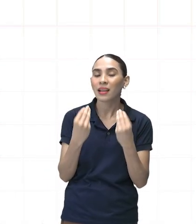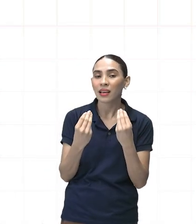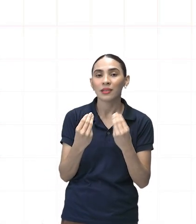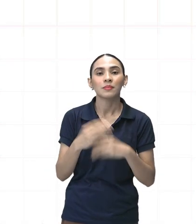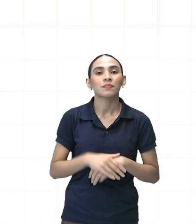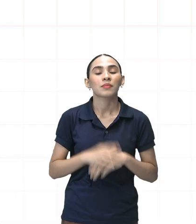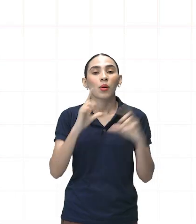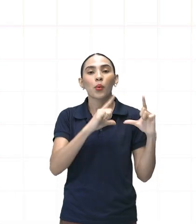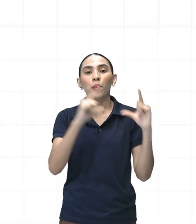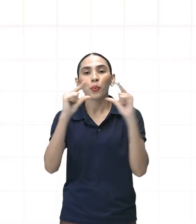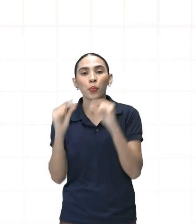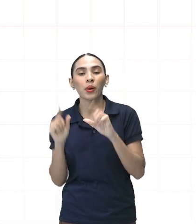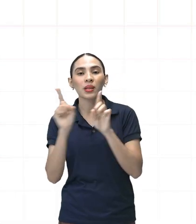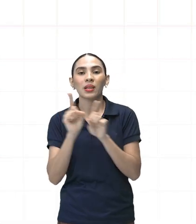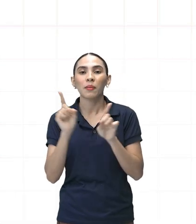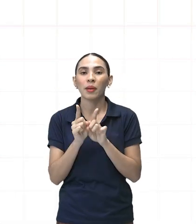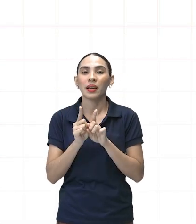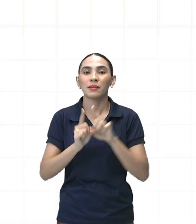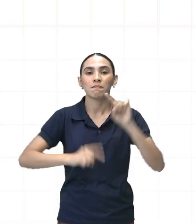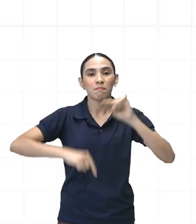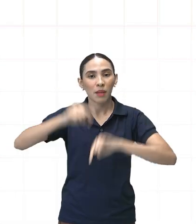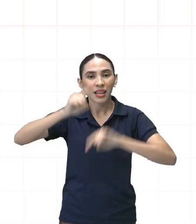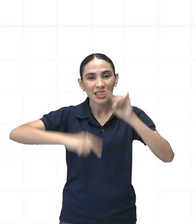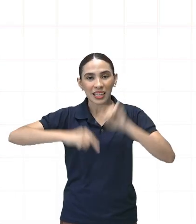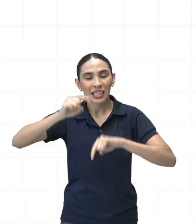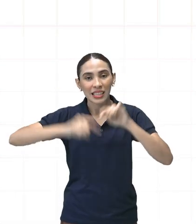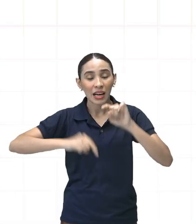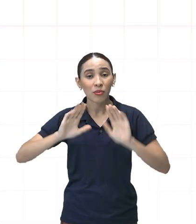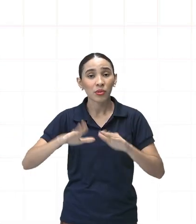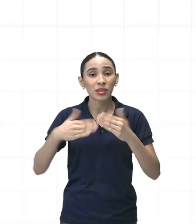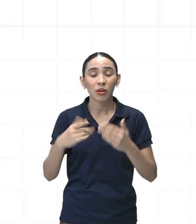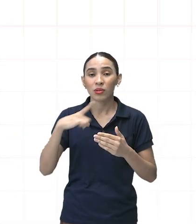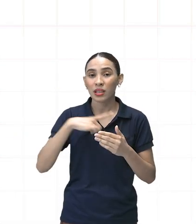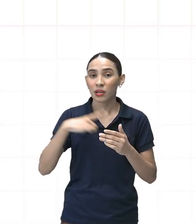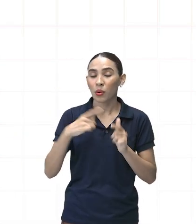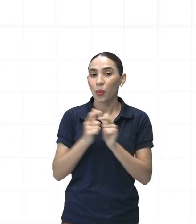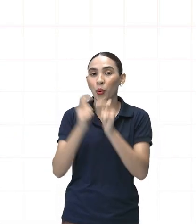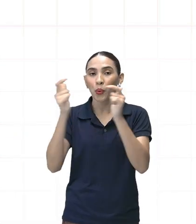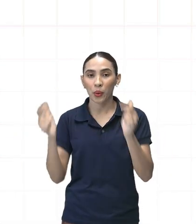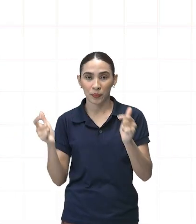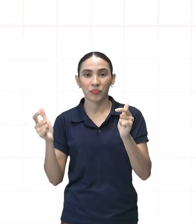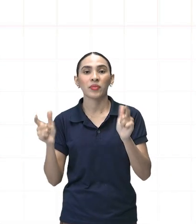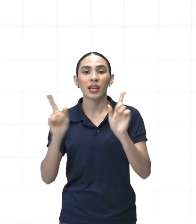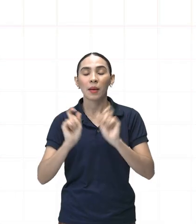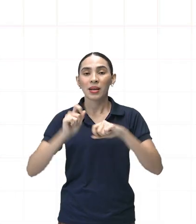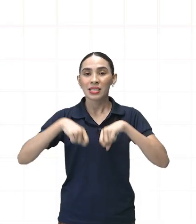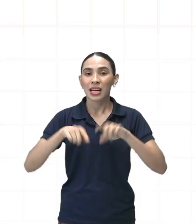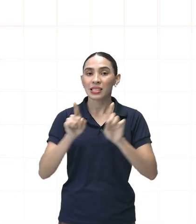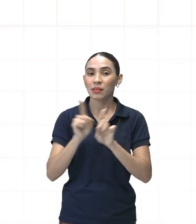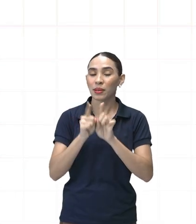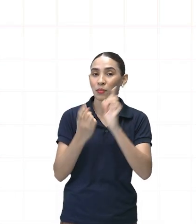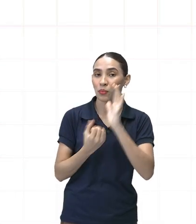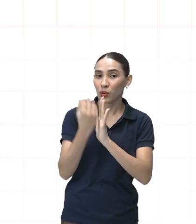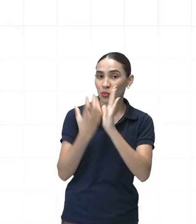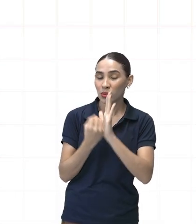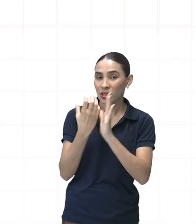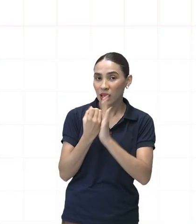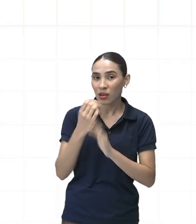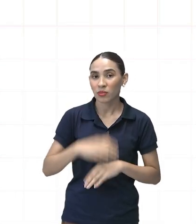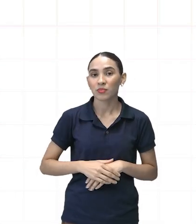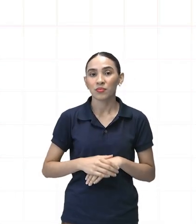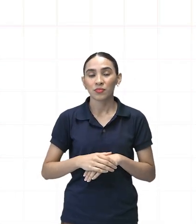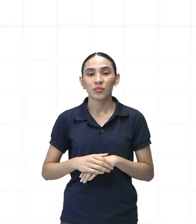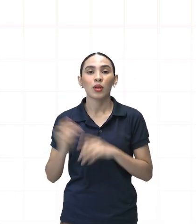Em redução de custos, tá? Então, tendo o aumento da capacidade produtiva ali de